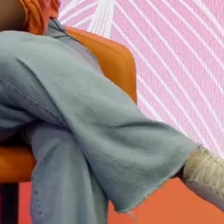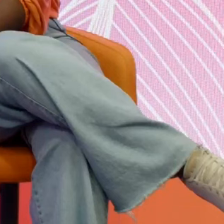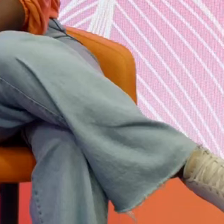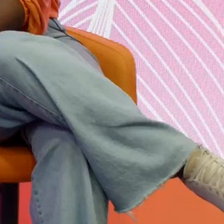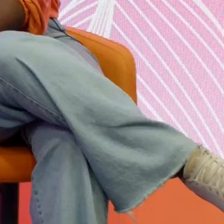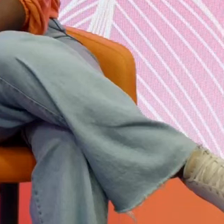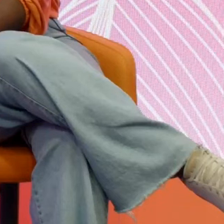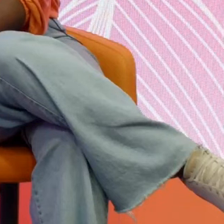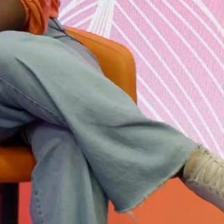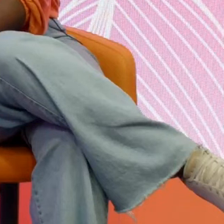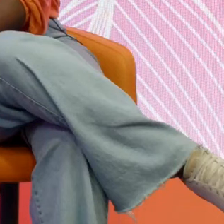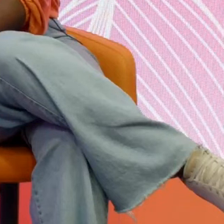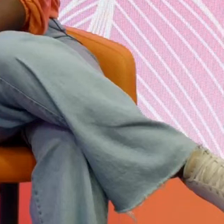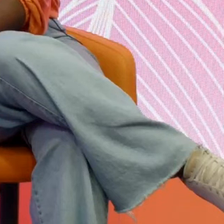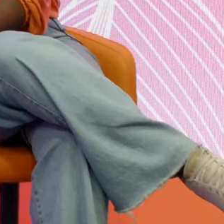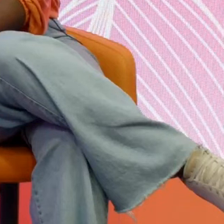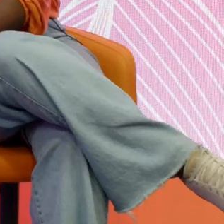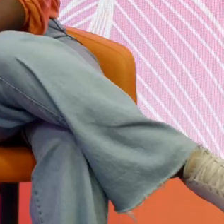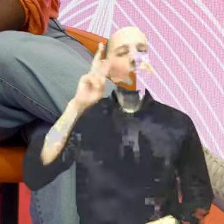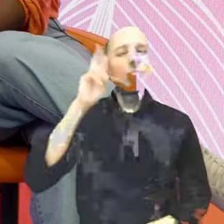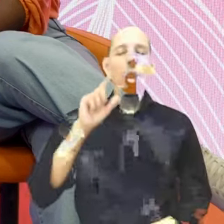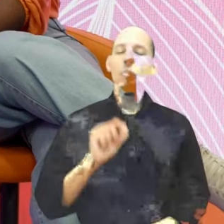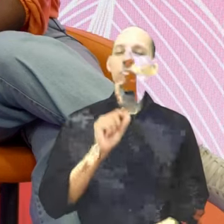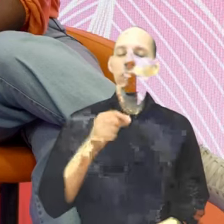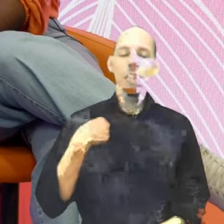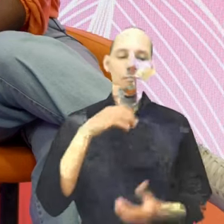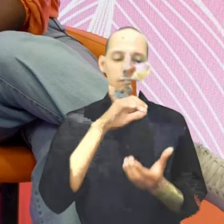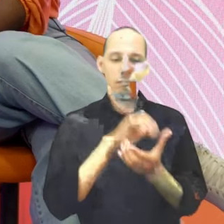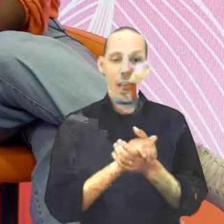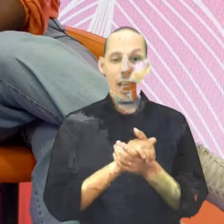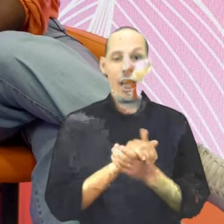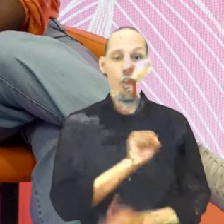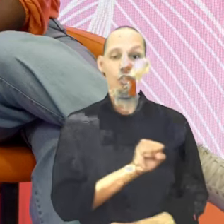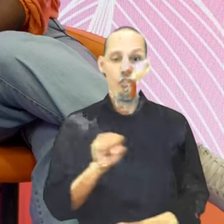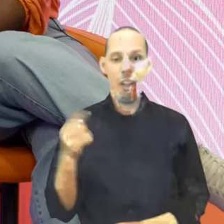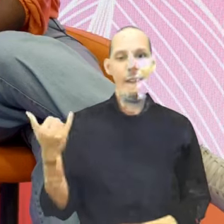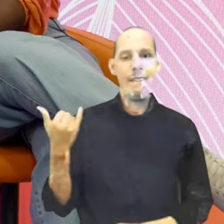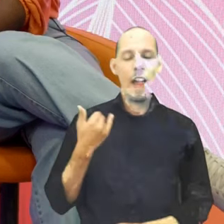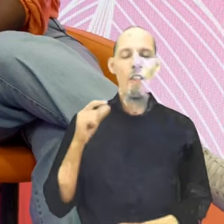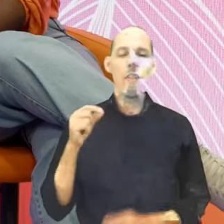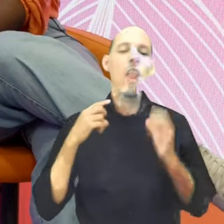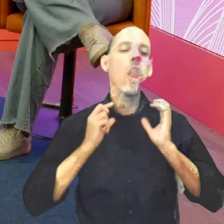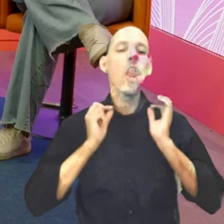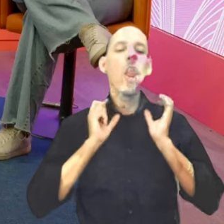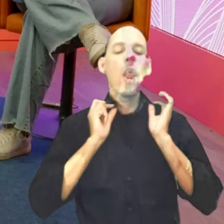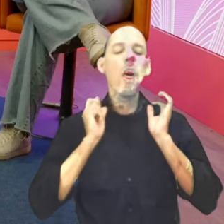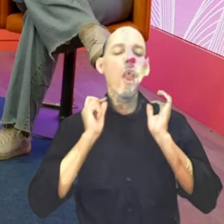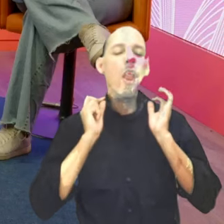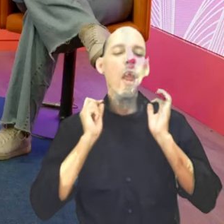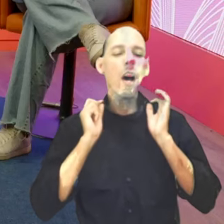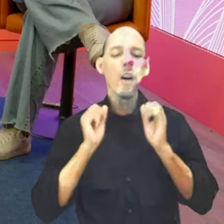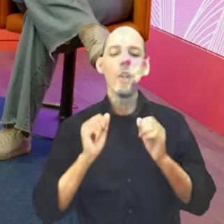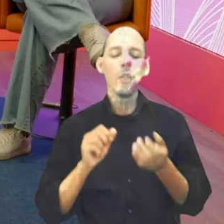questão do eu lembro, assim, logo que eu casei, minha sogra comentando da gola da camisa que estava suja. Eu falava assim,